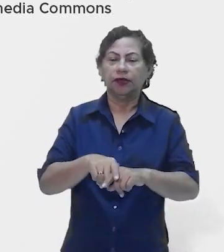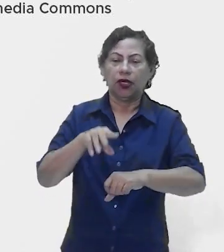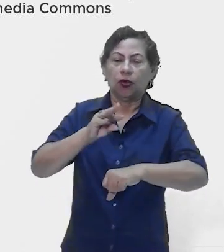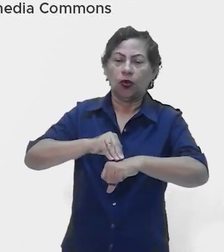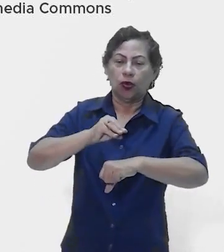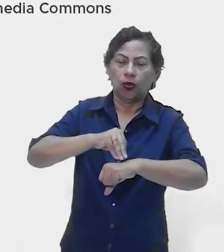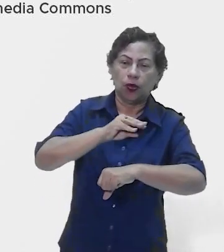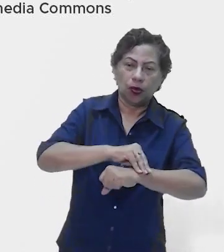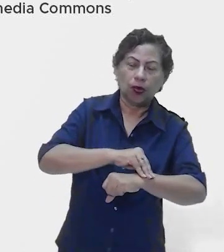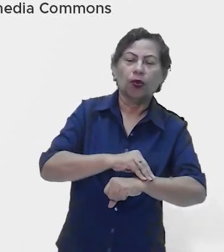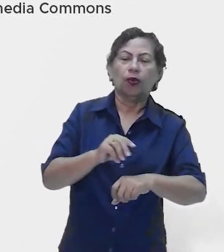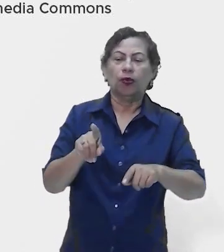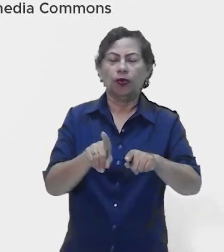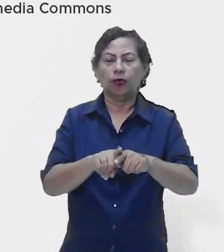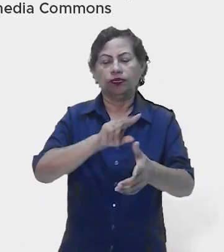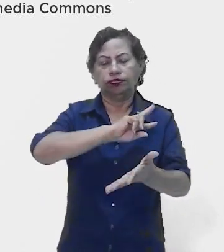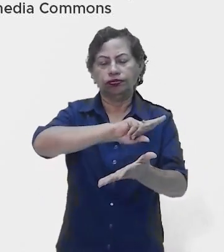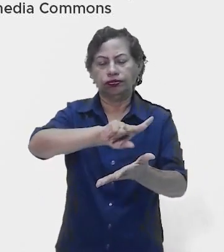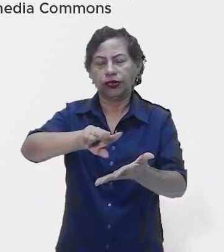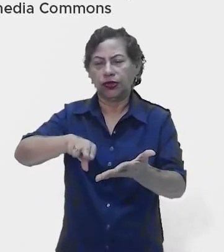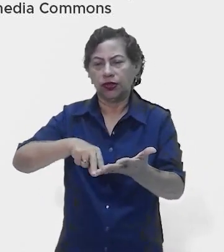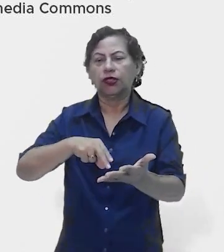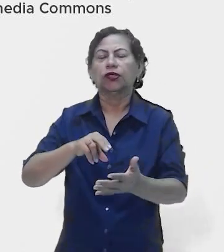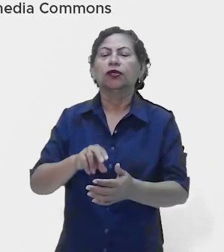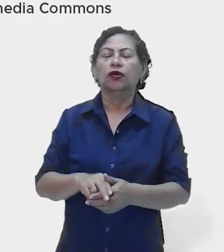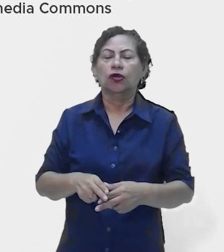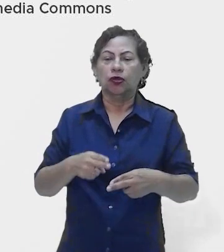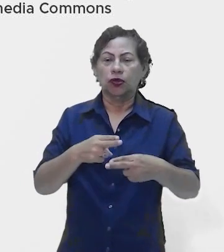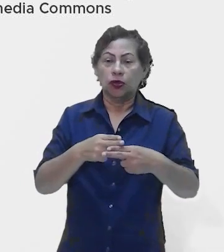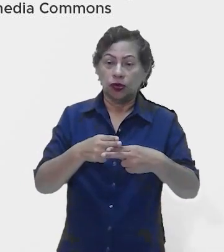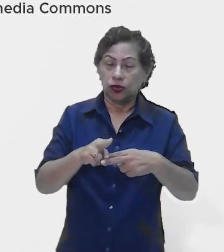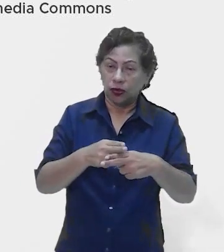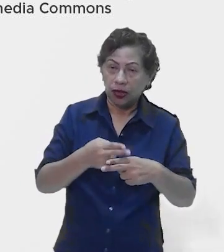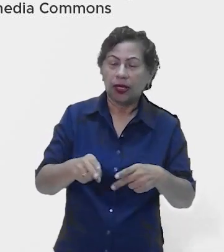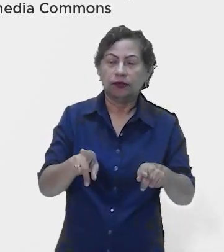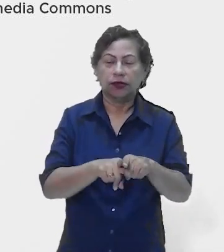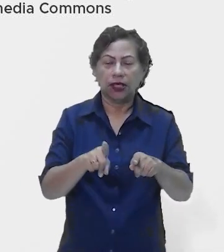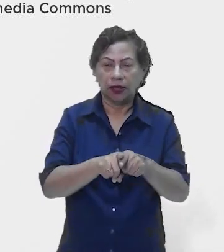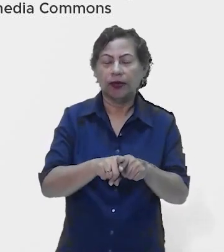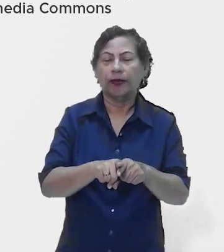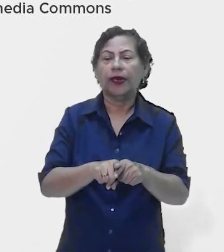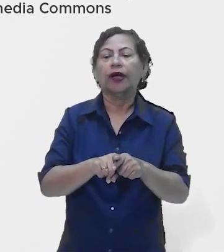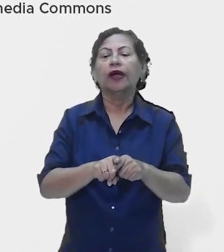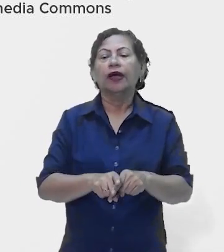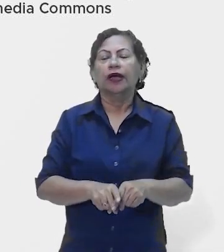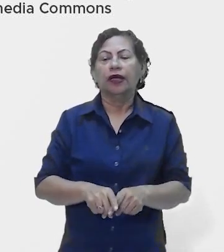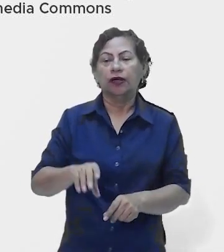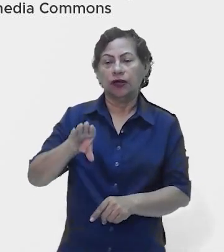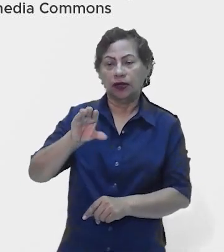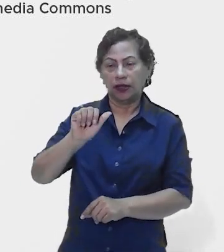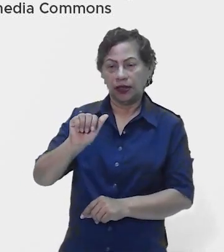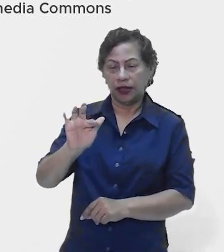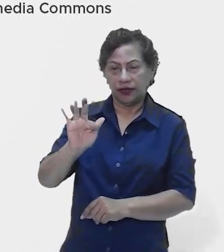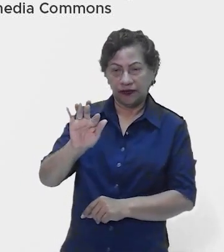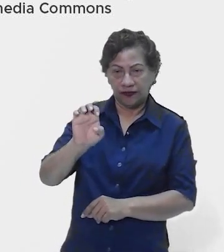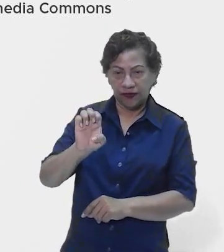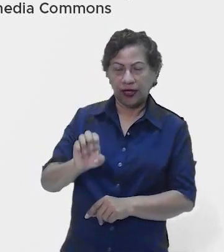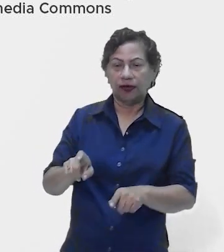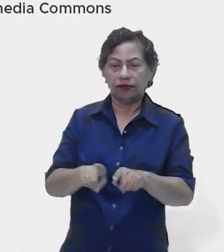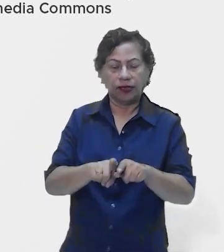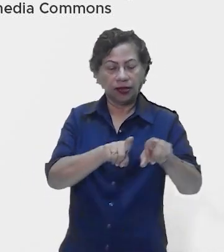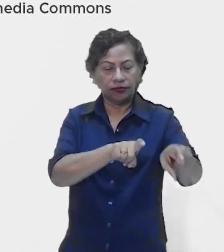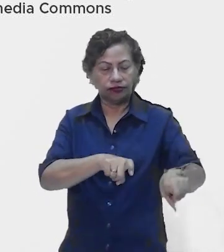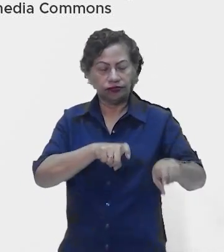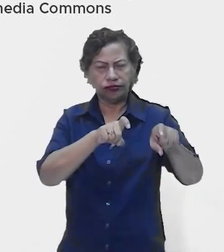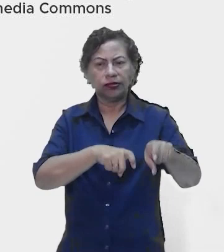do cacau, do tabaco. A gente tem também o cultivo do café no século XVIII e XIX, a pecuária que vem